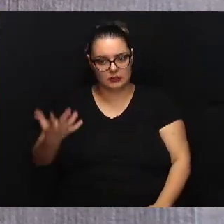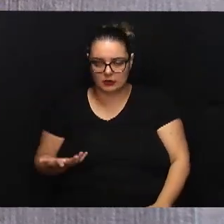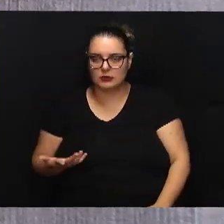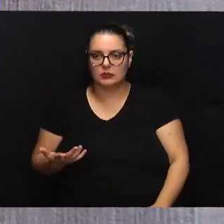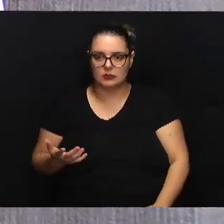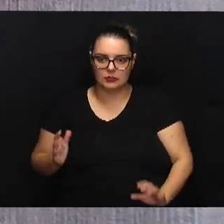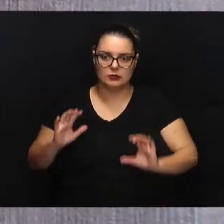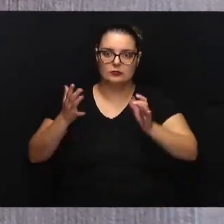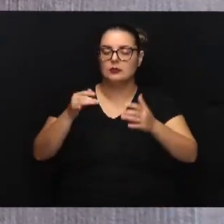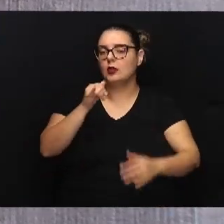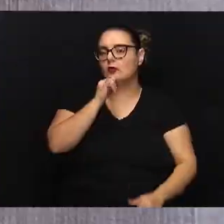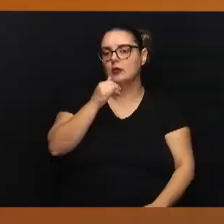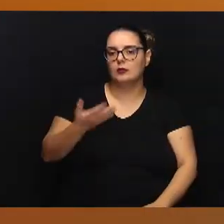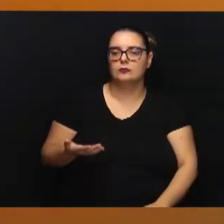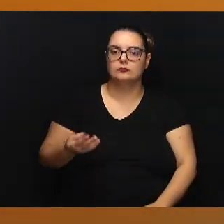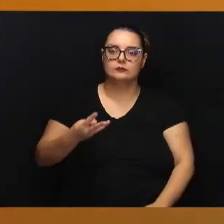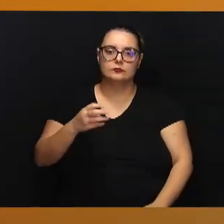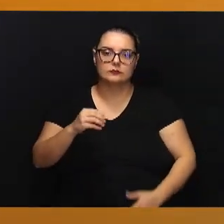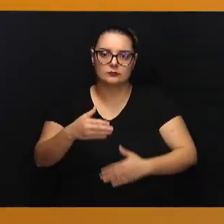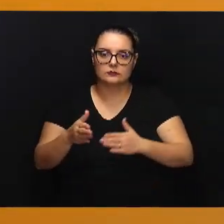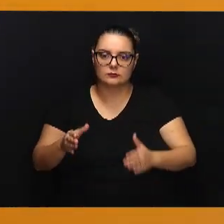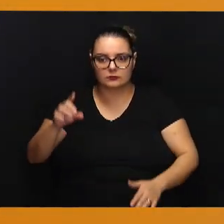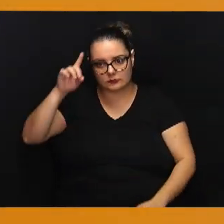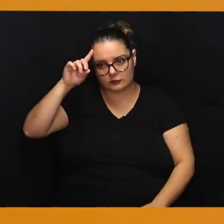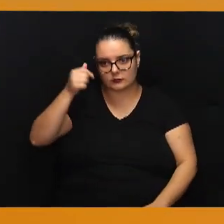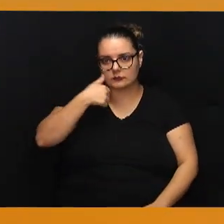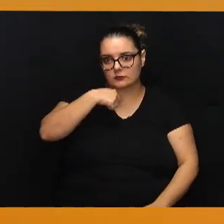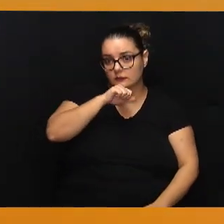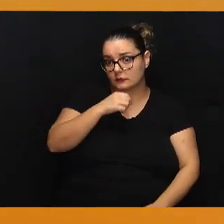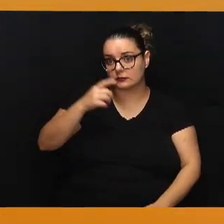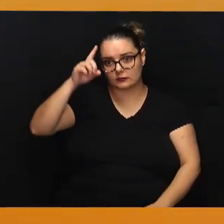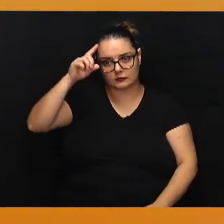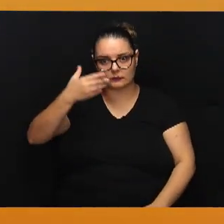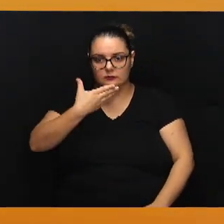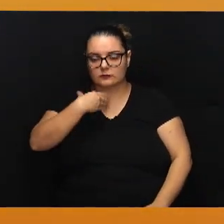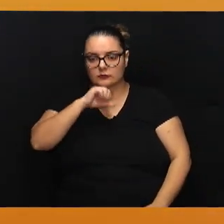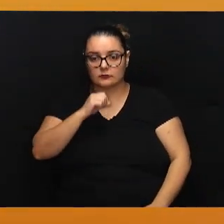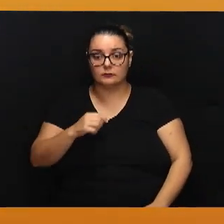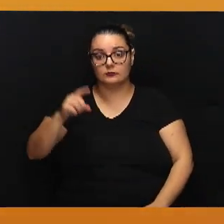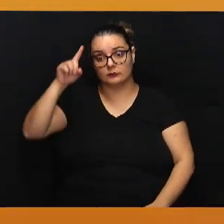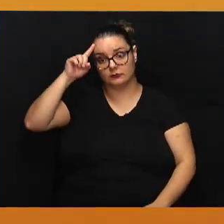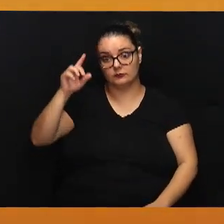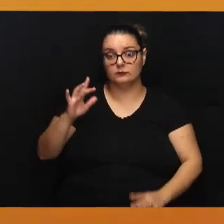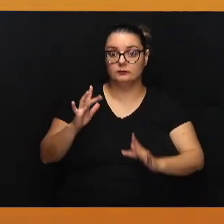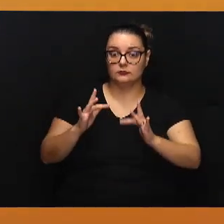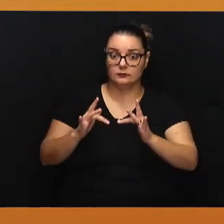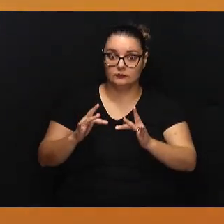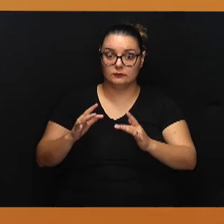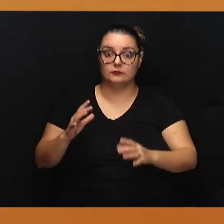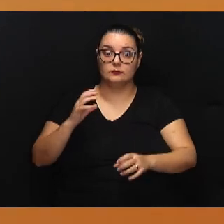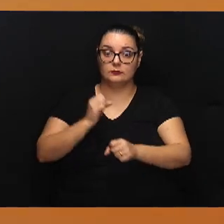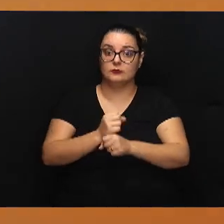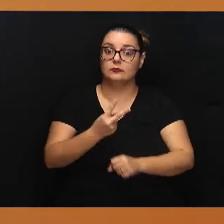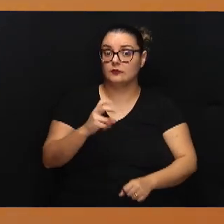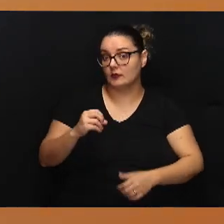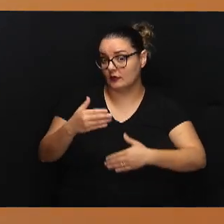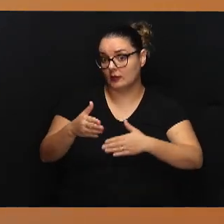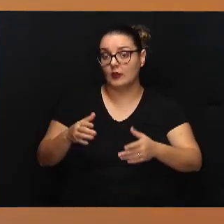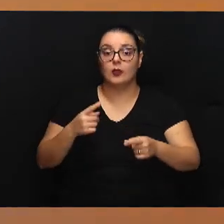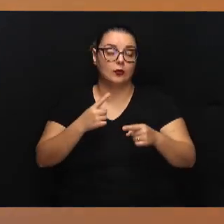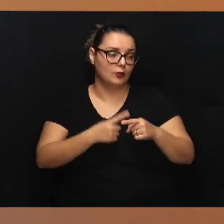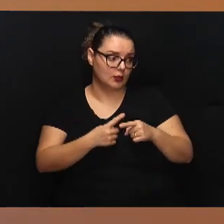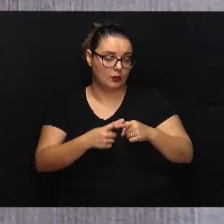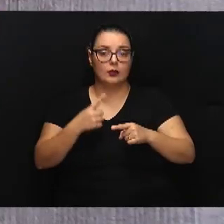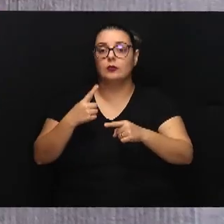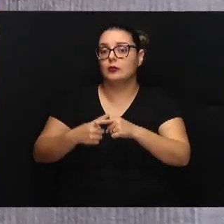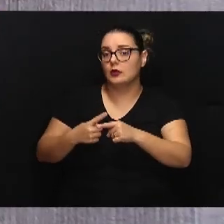exemplo, assim, 30 cestas, Dia das Mães e Dia dos Pais. Dia dos Namorados, eu fechei em 20 cestas. Por quê? Por conta de ser dia de